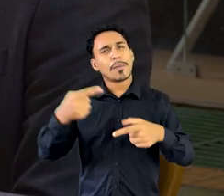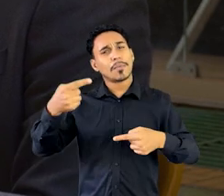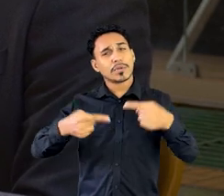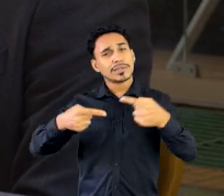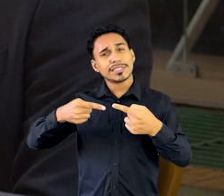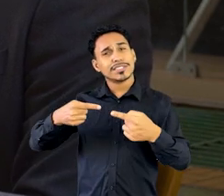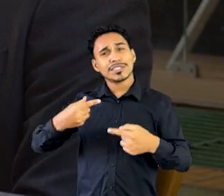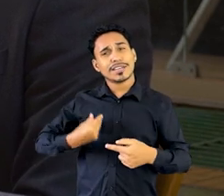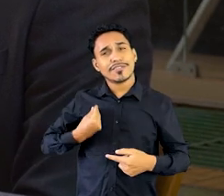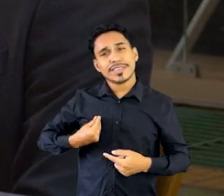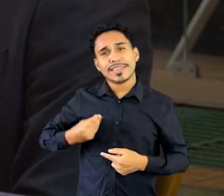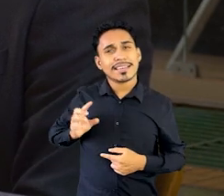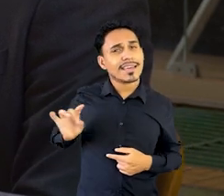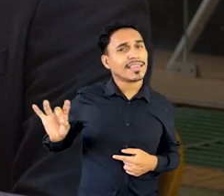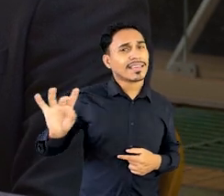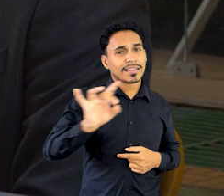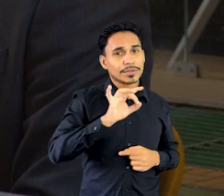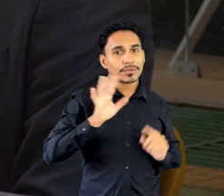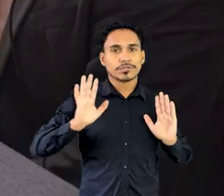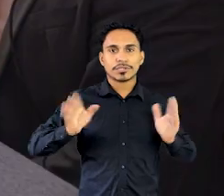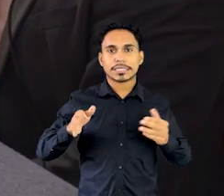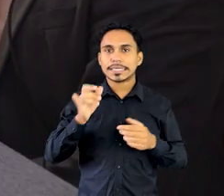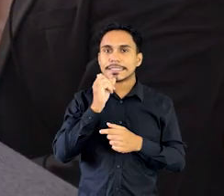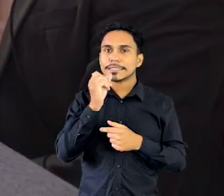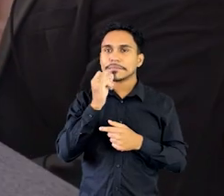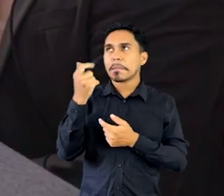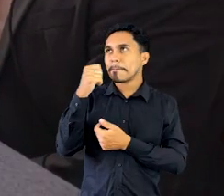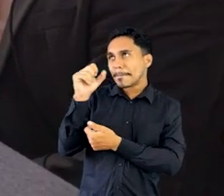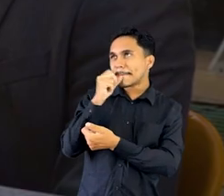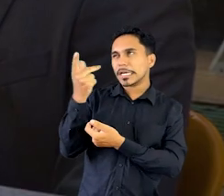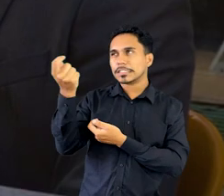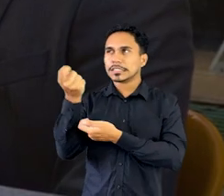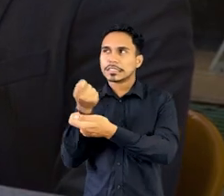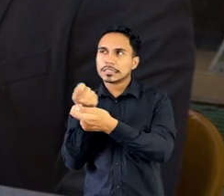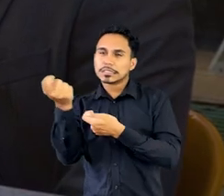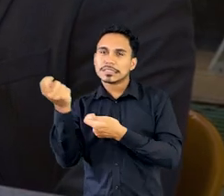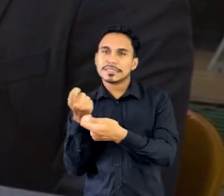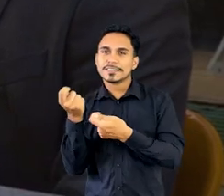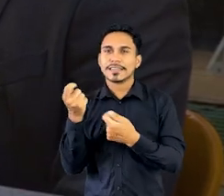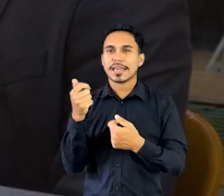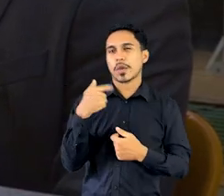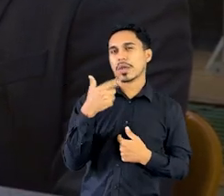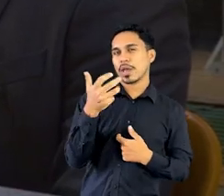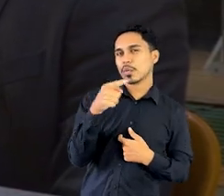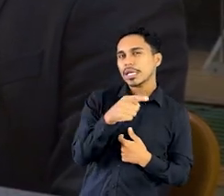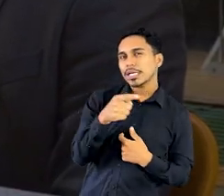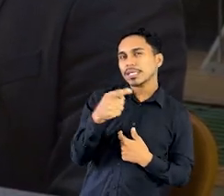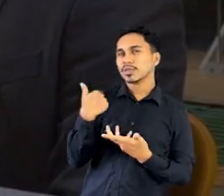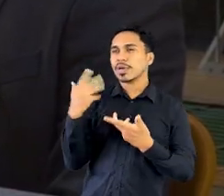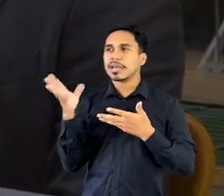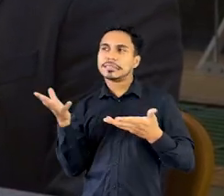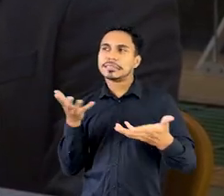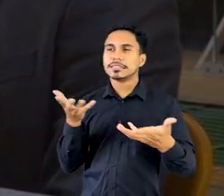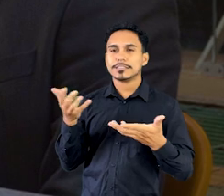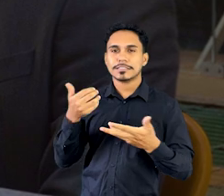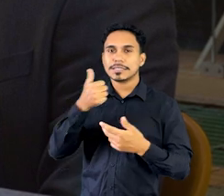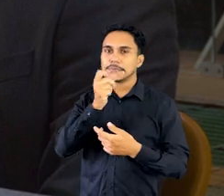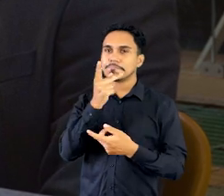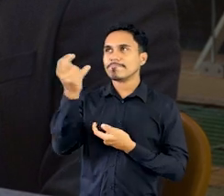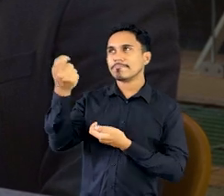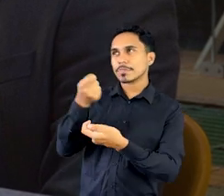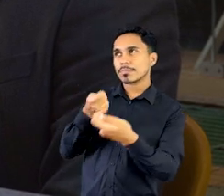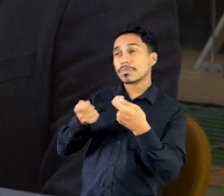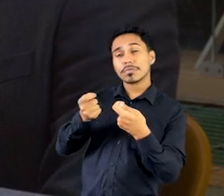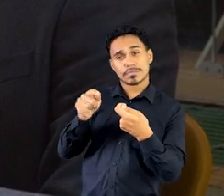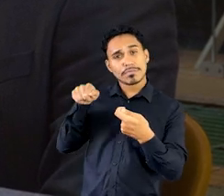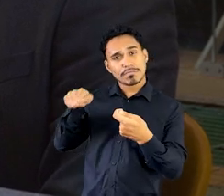fazemos desde sempre desde que a gente é criança a gente não tem que negociar com nosso pai com a nossa mãe ai quero isso quero aquilo Ah não vai ser agora vai ser